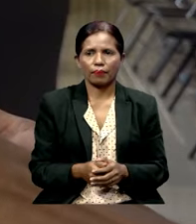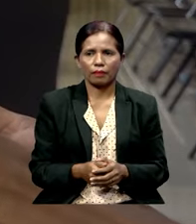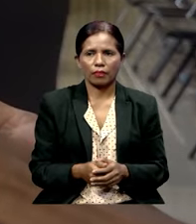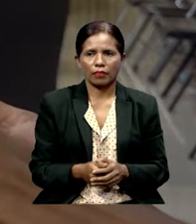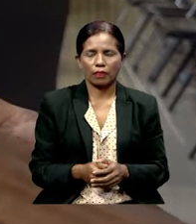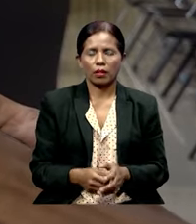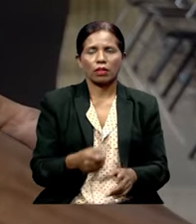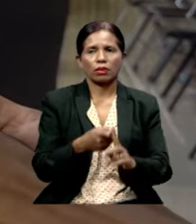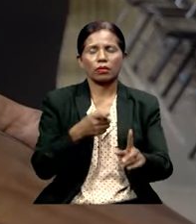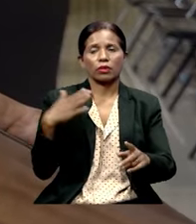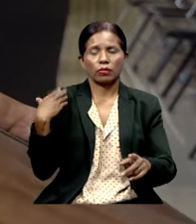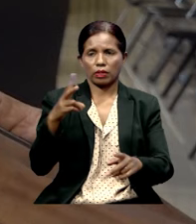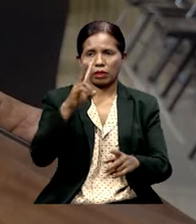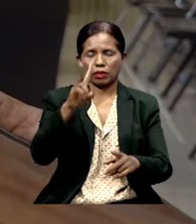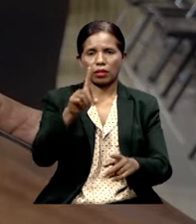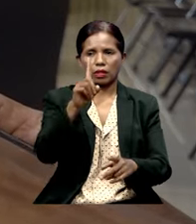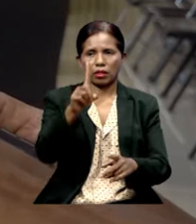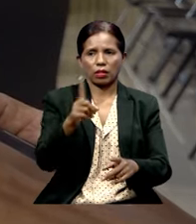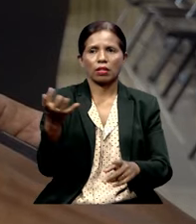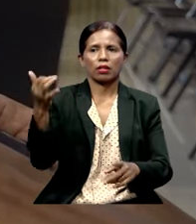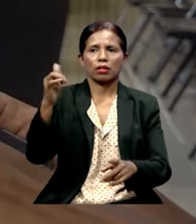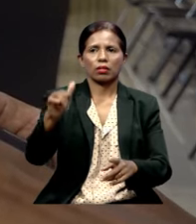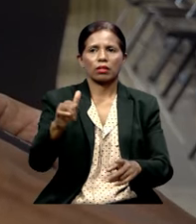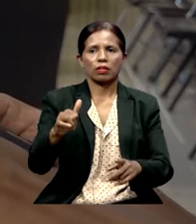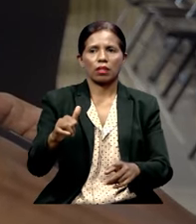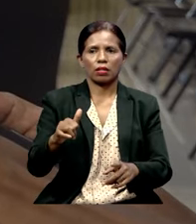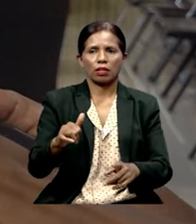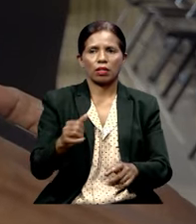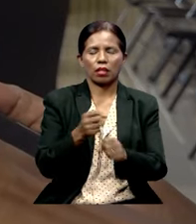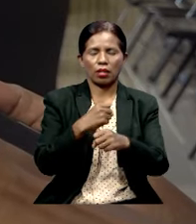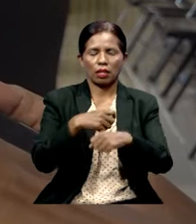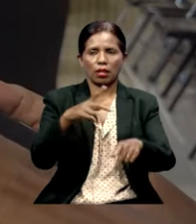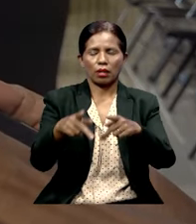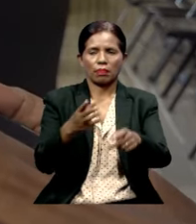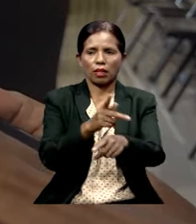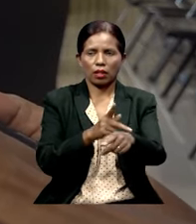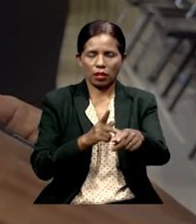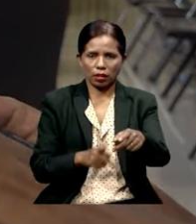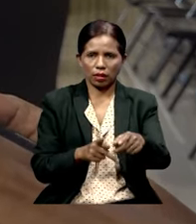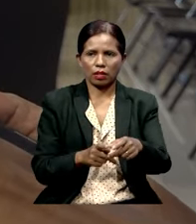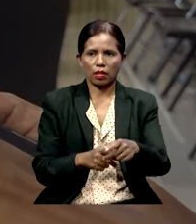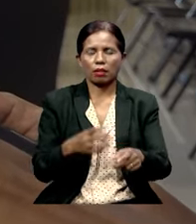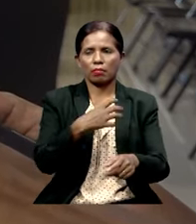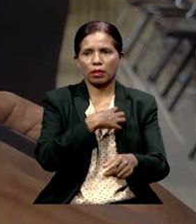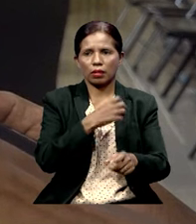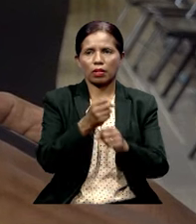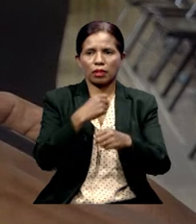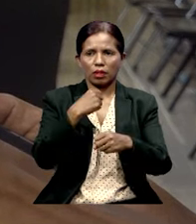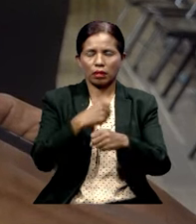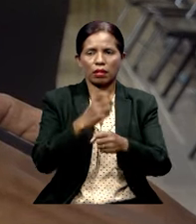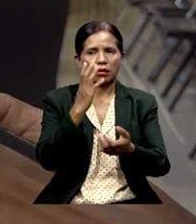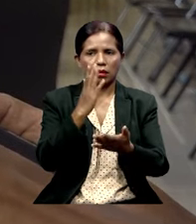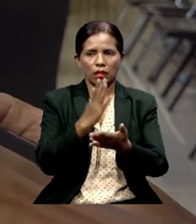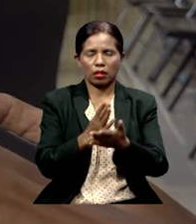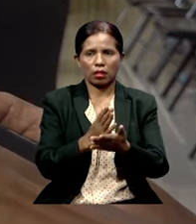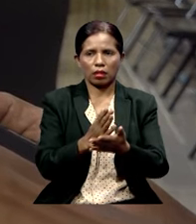ne, ida sira assalto malu, mos resulta é mecânic, e atuação polícia nian o dihalo, prevenção para